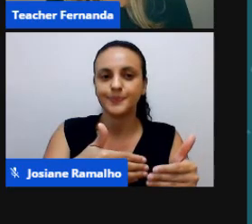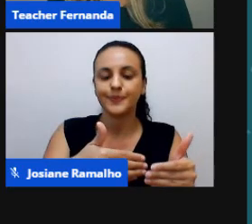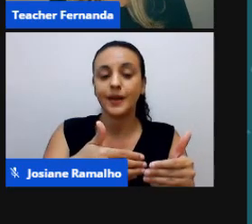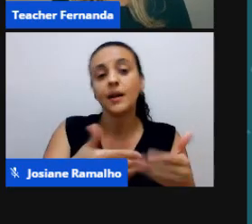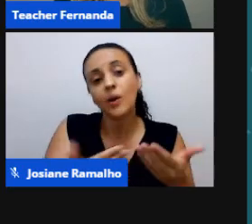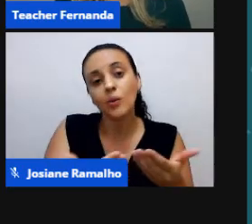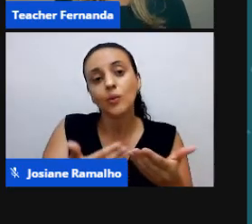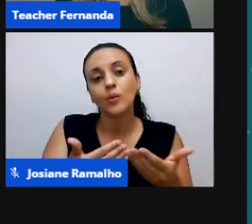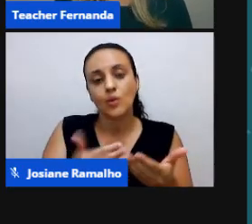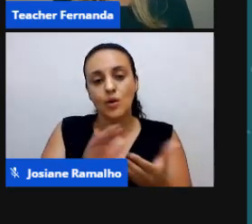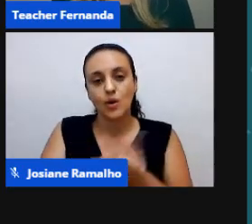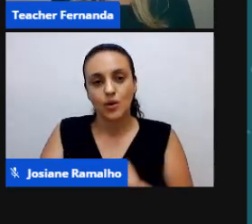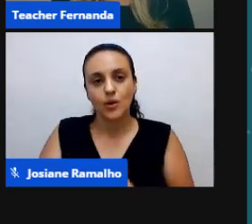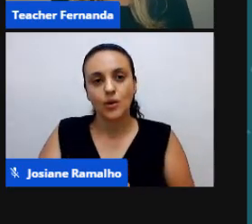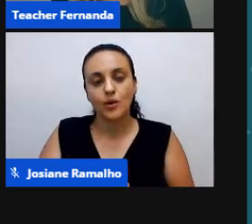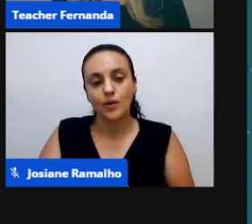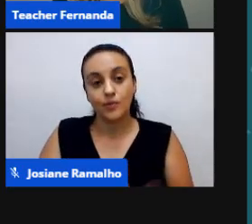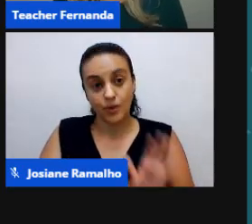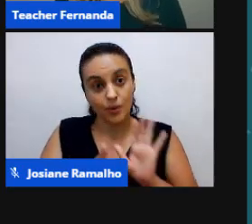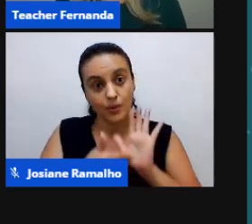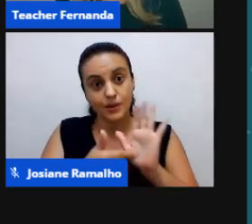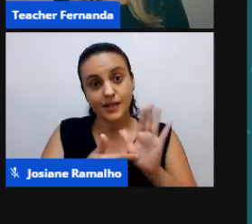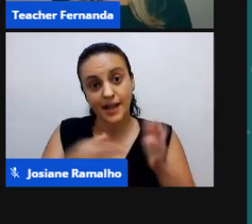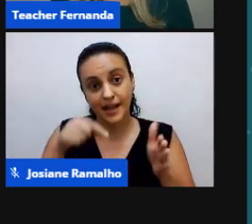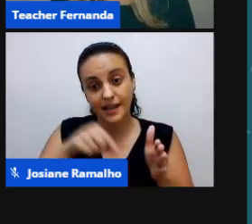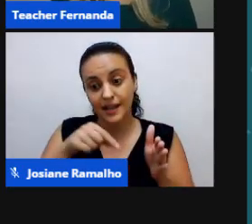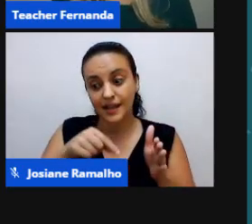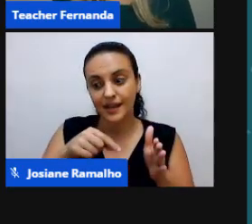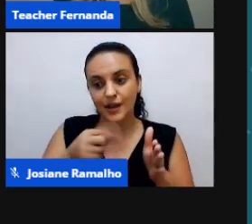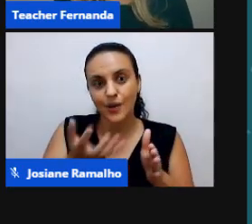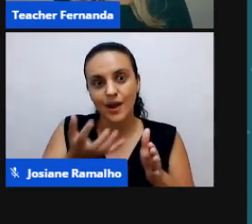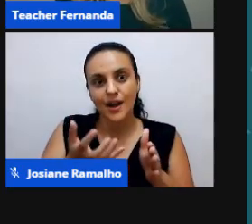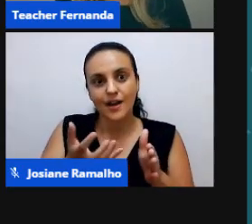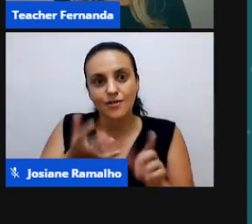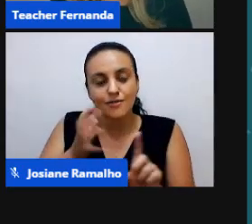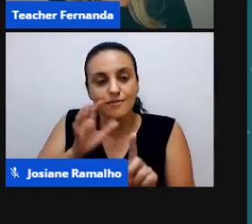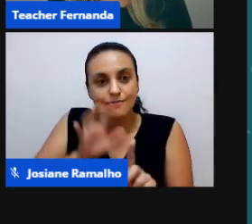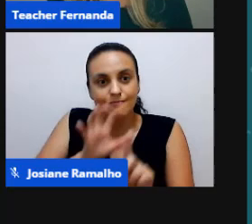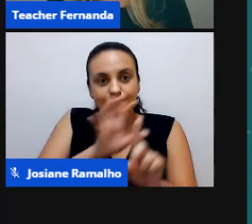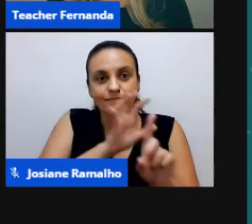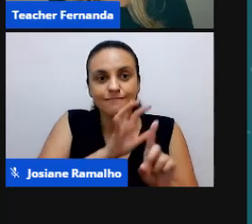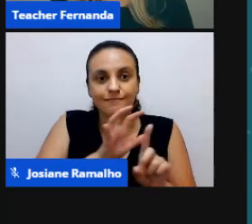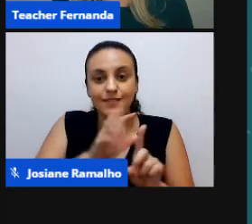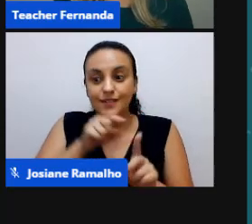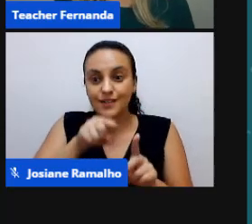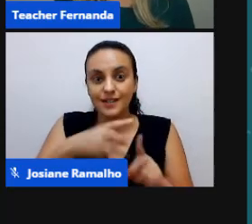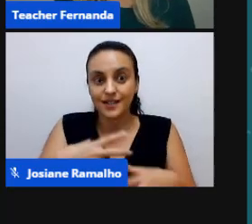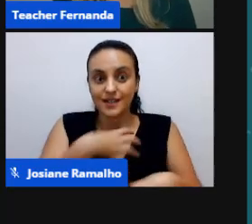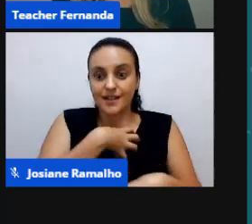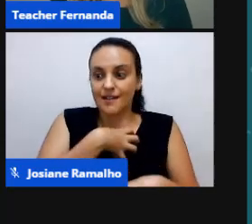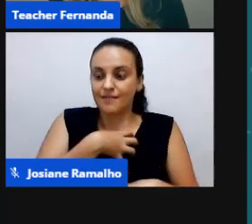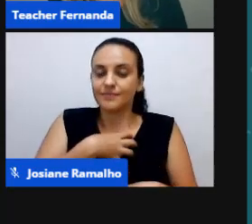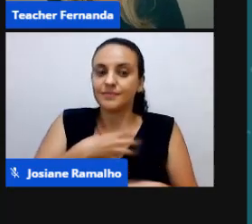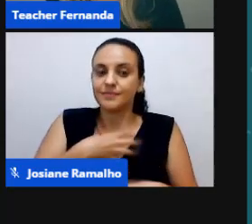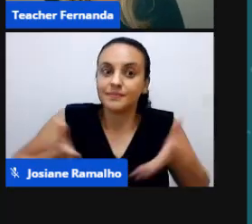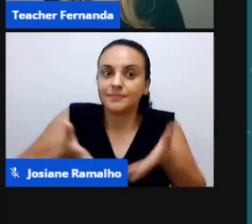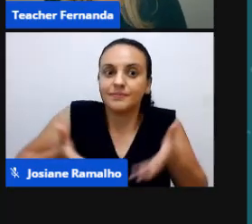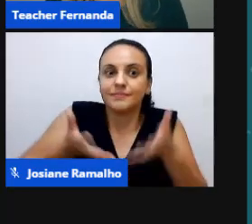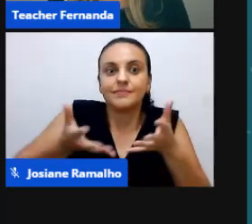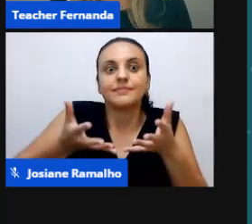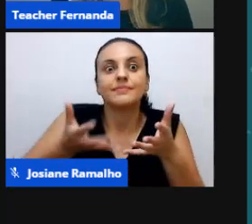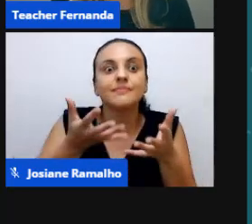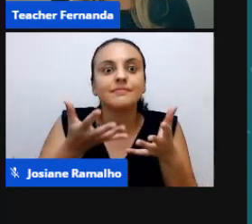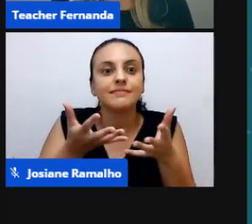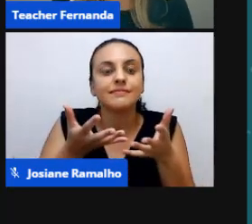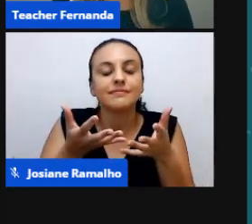coisas que são apresentadas aqui possam gerar em você esse conteúdo criativo para a sala de aula, independente de ser